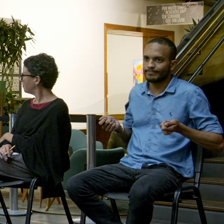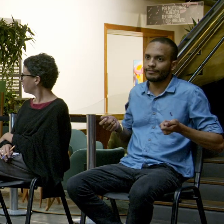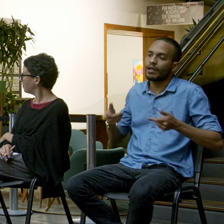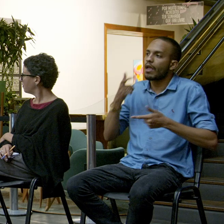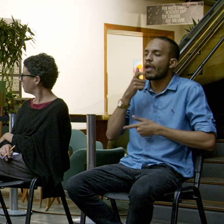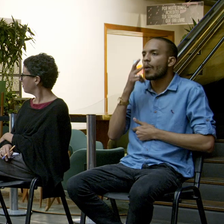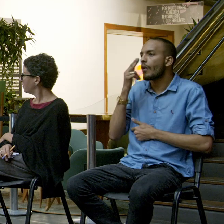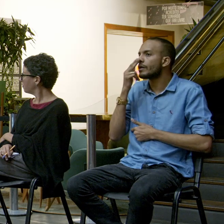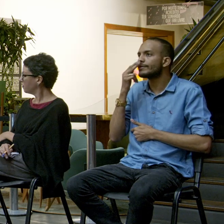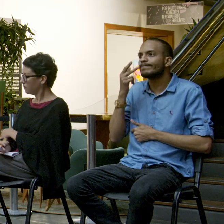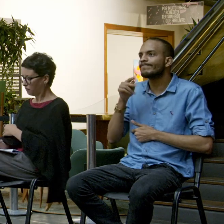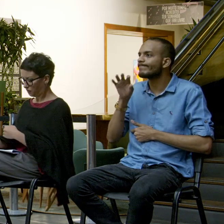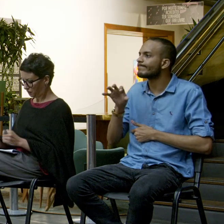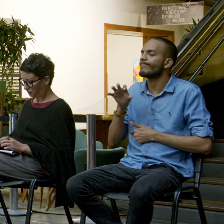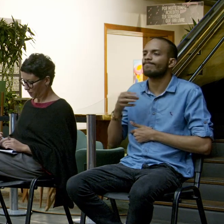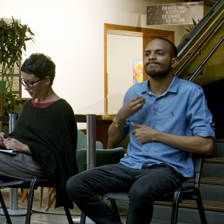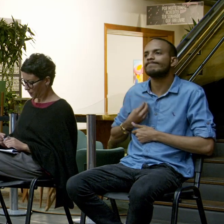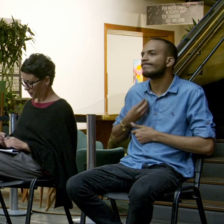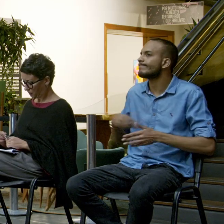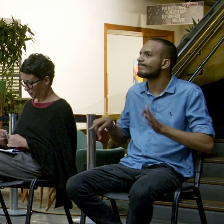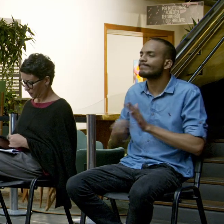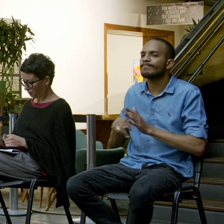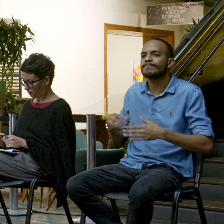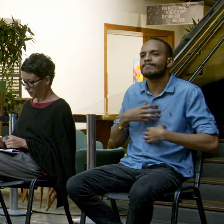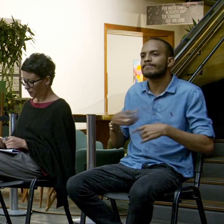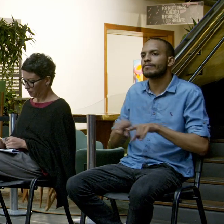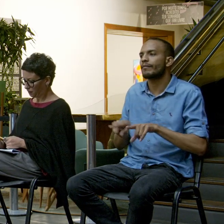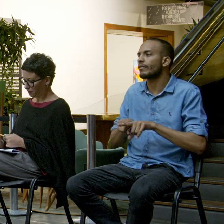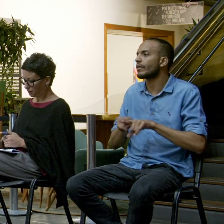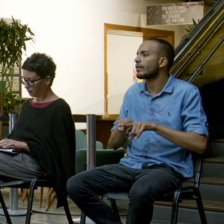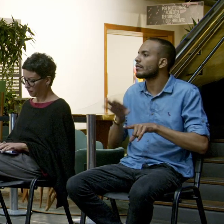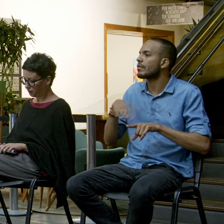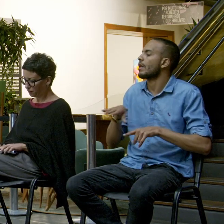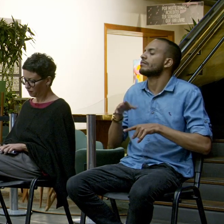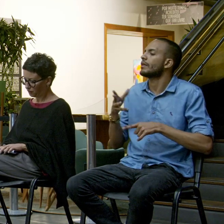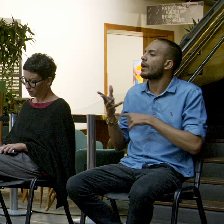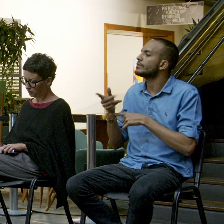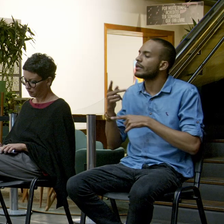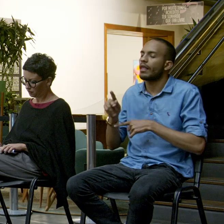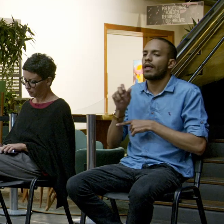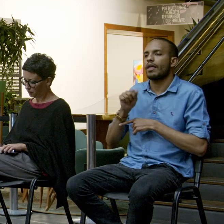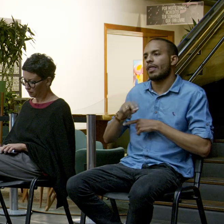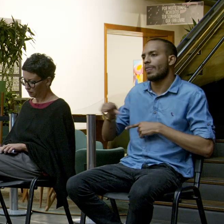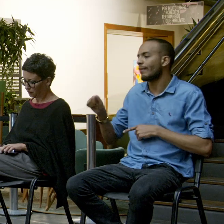E eu acho isso muito presente na obra da Ana, assim, de uma palavra